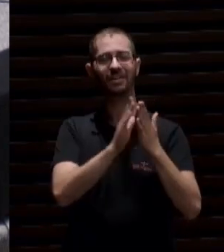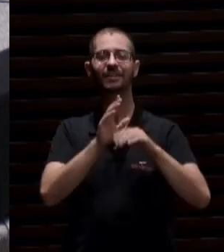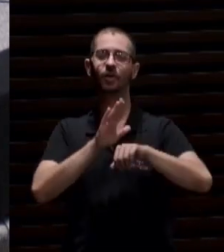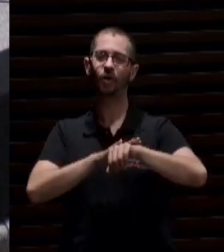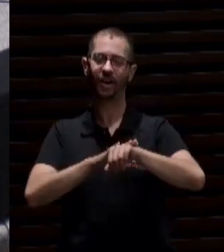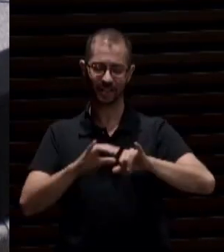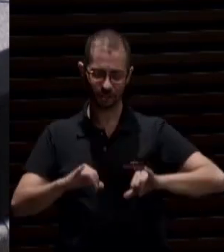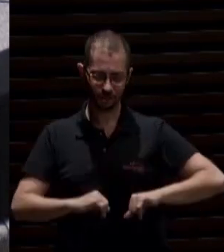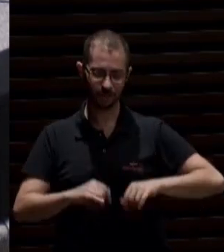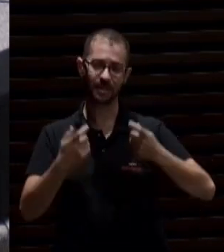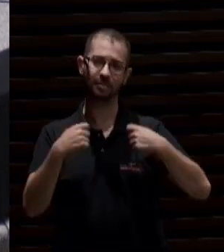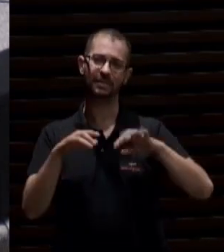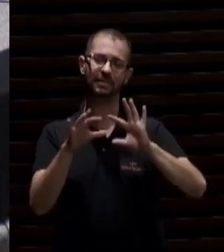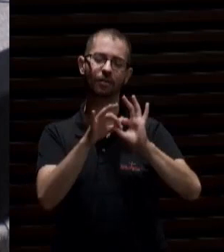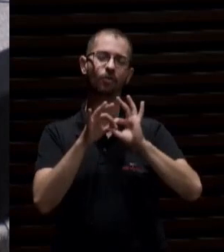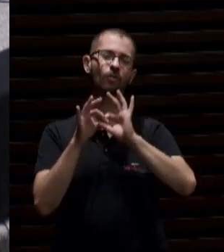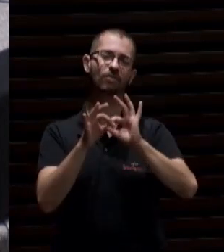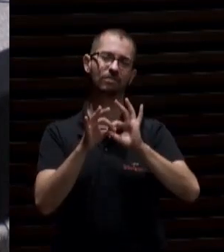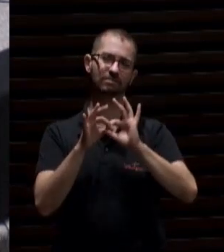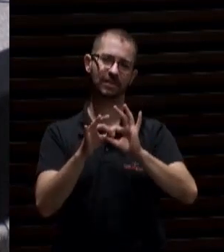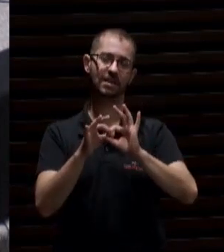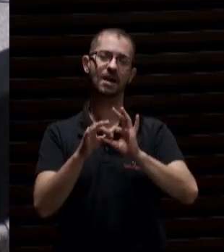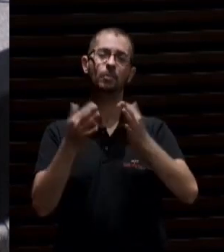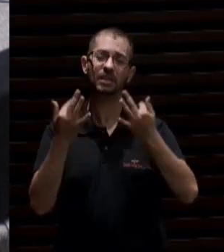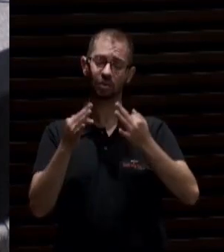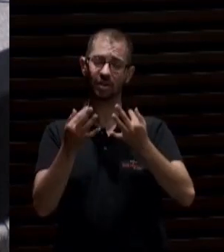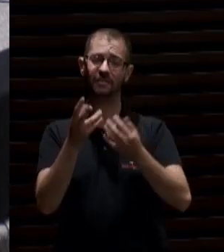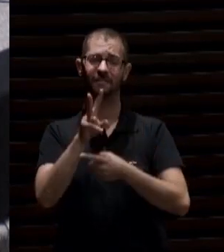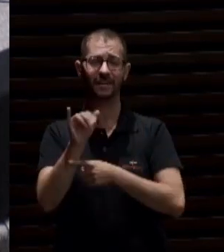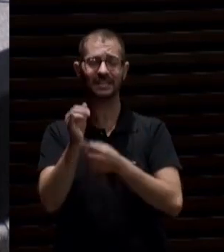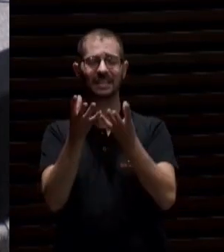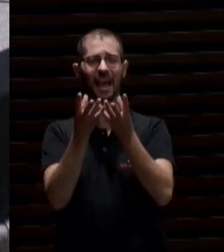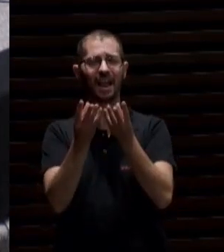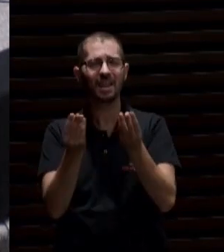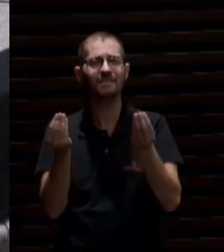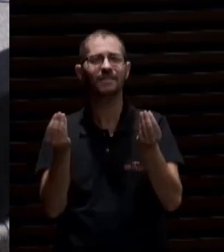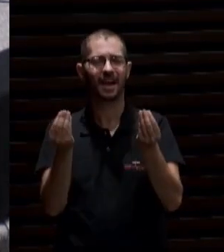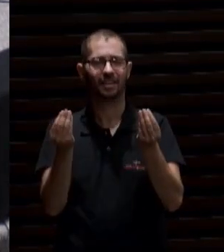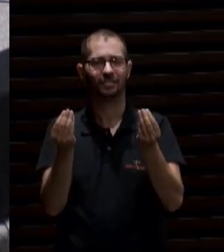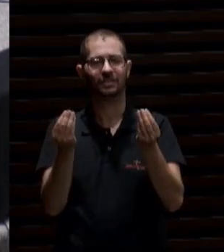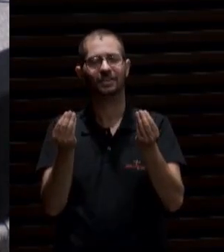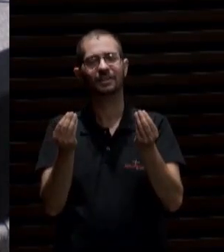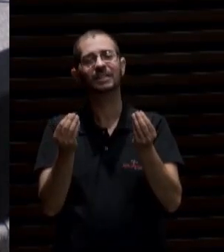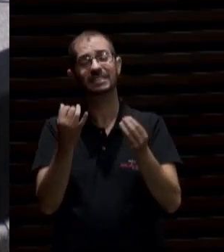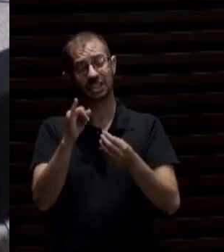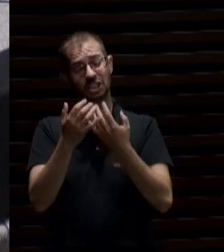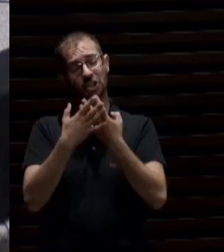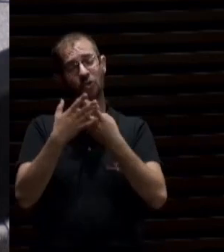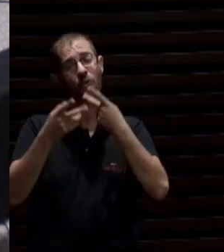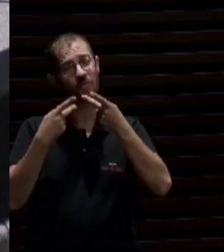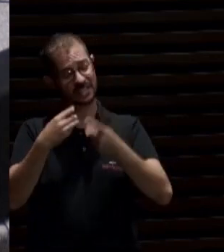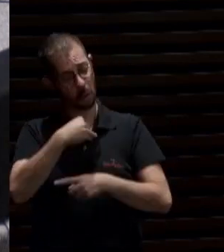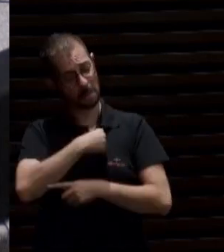comunidade. Muitas dores vão ser aliviadas e saradas porque nós podemos estar com os irmãos, como diz em Tiago. Se confessarmos os pecados, o que